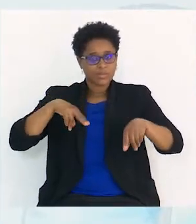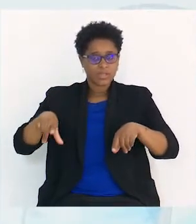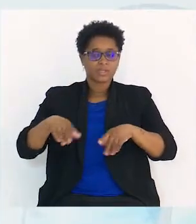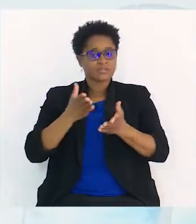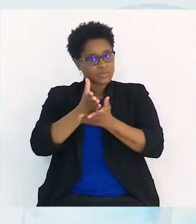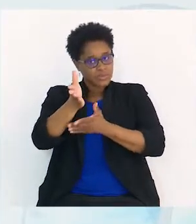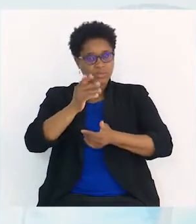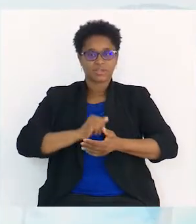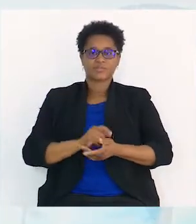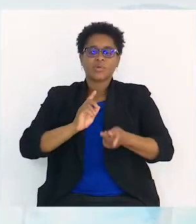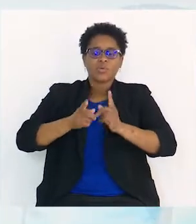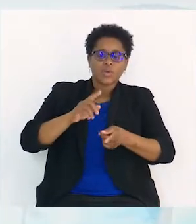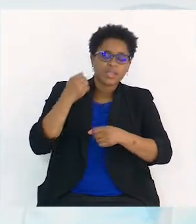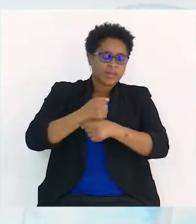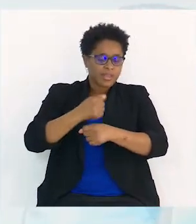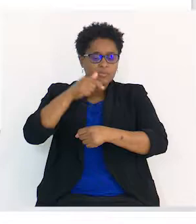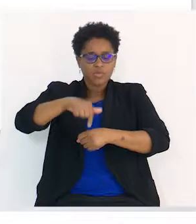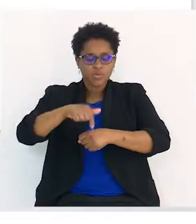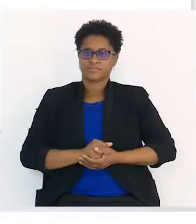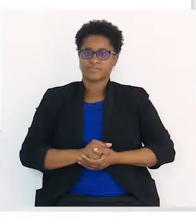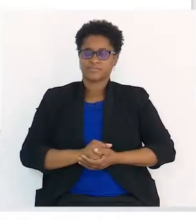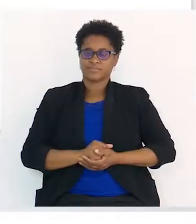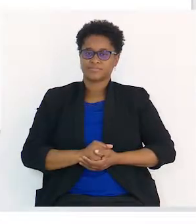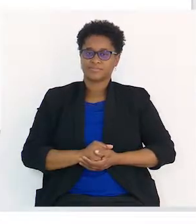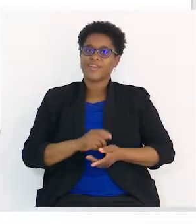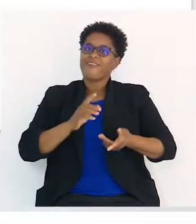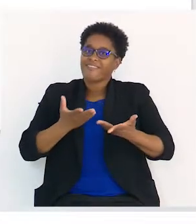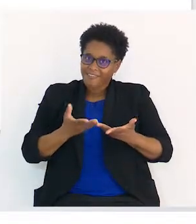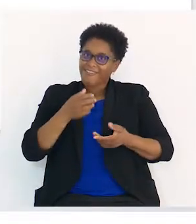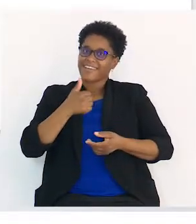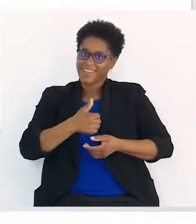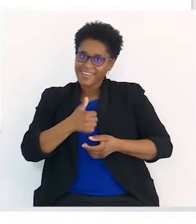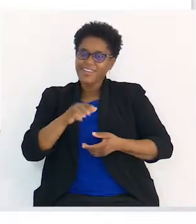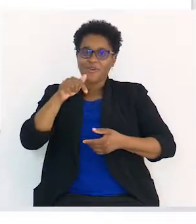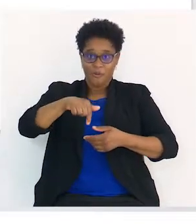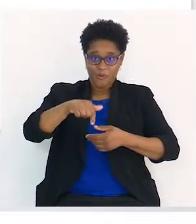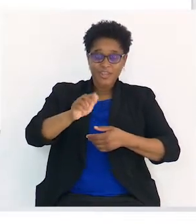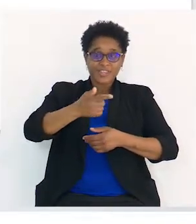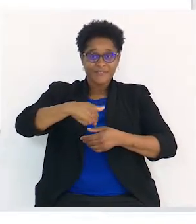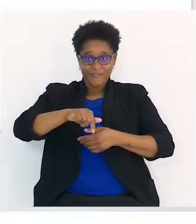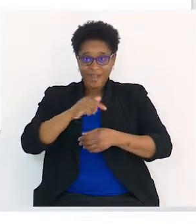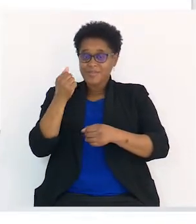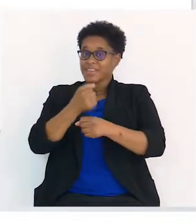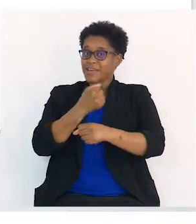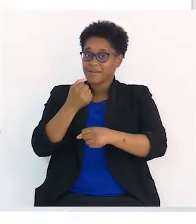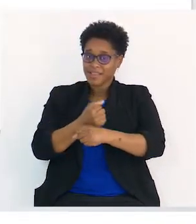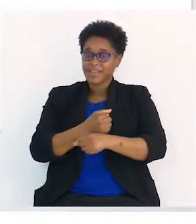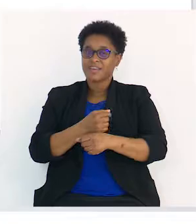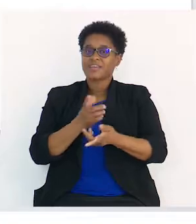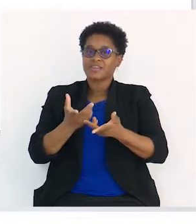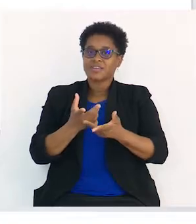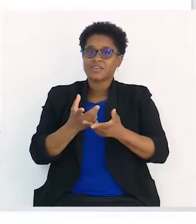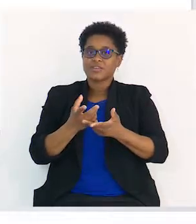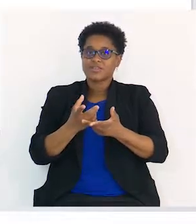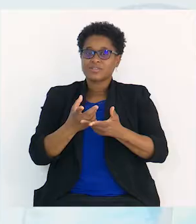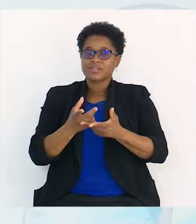frente. O que é que vamos trabalhar hoje nesta aula? Ok? Hoje vamos trabalhar aquilo que é o